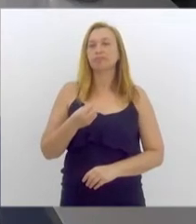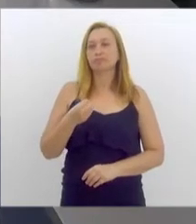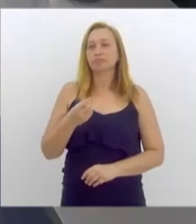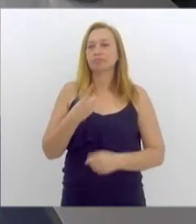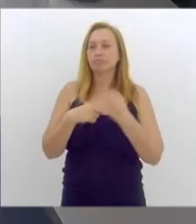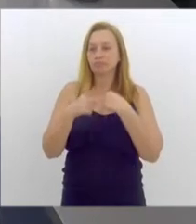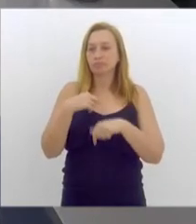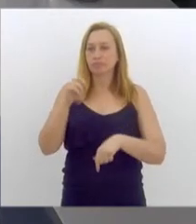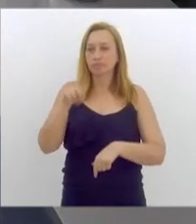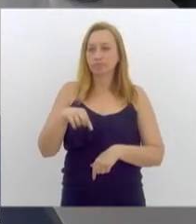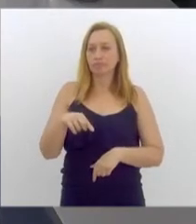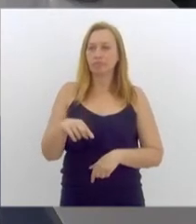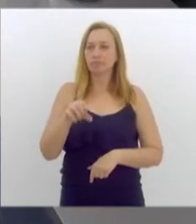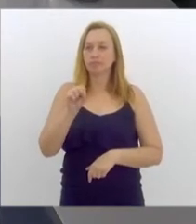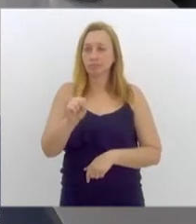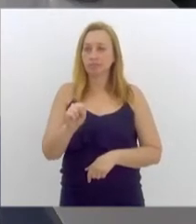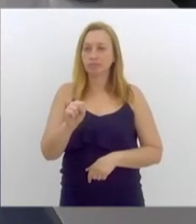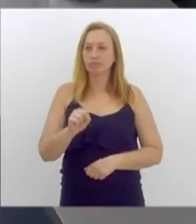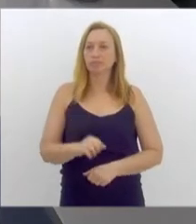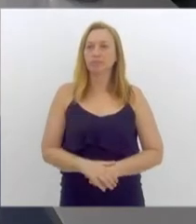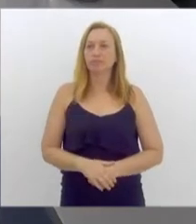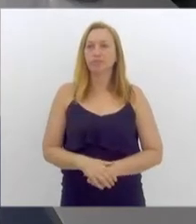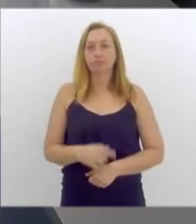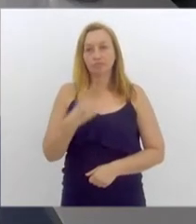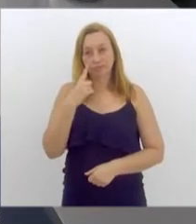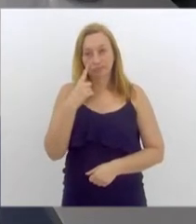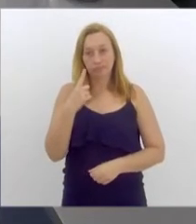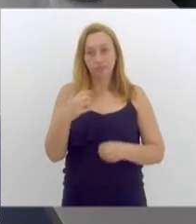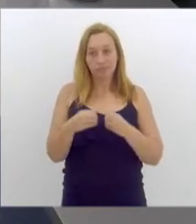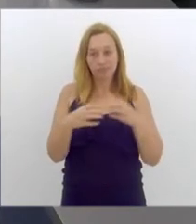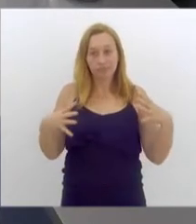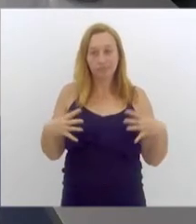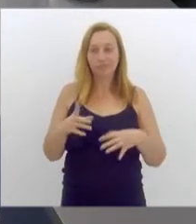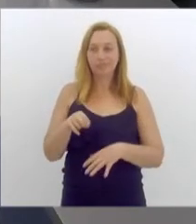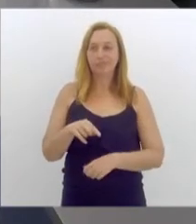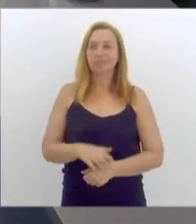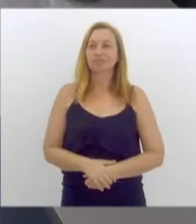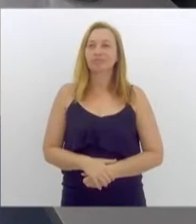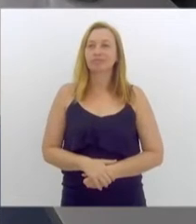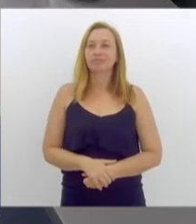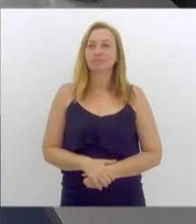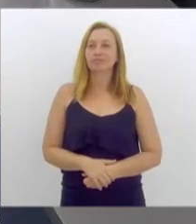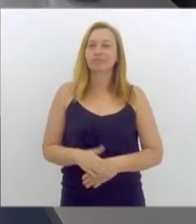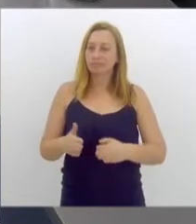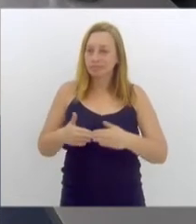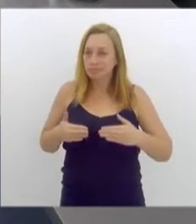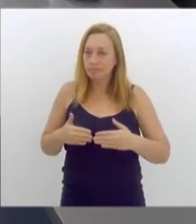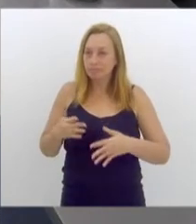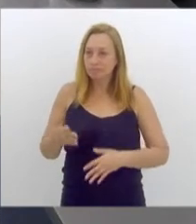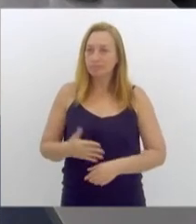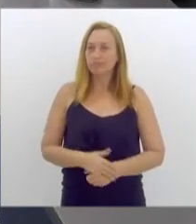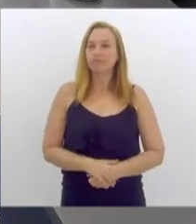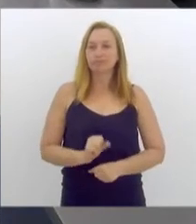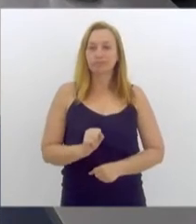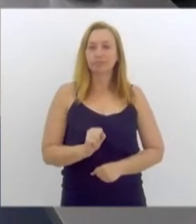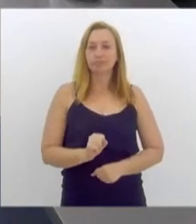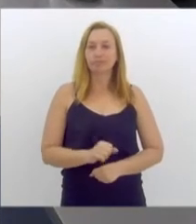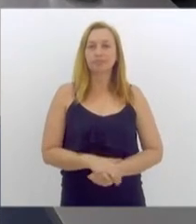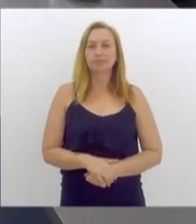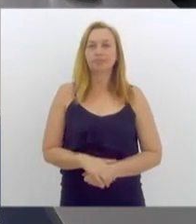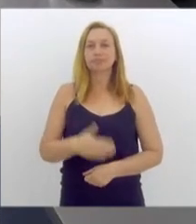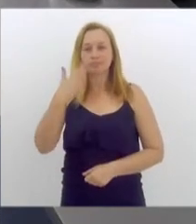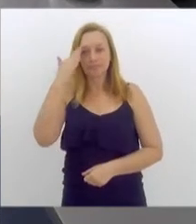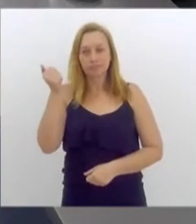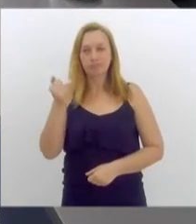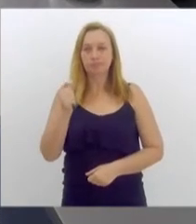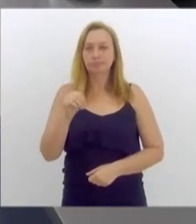é essa vamos ver como é que essa mágica eu queria me permite é eu queria só